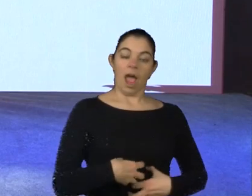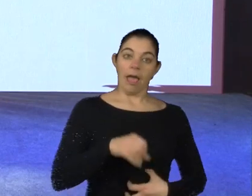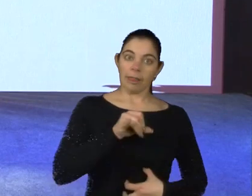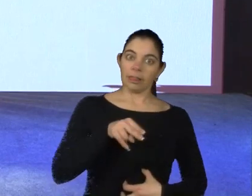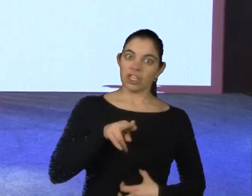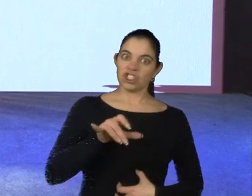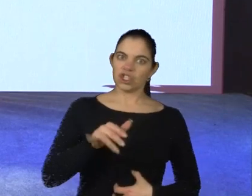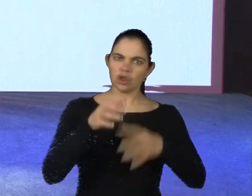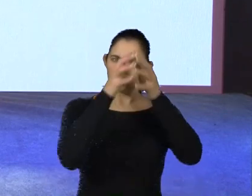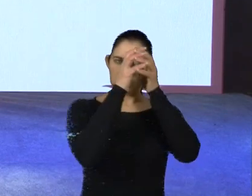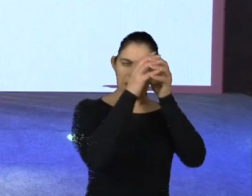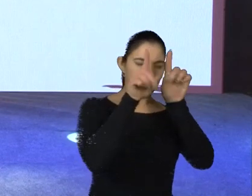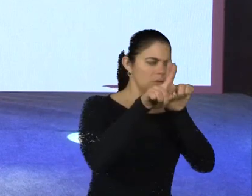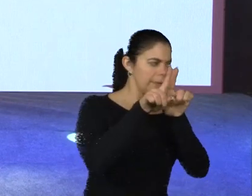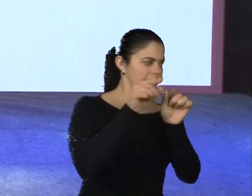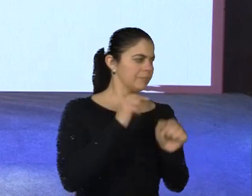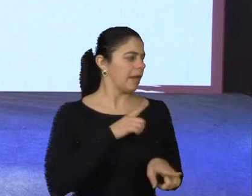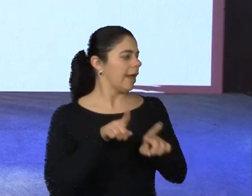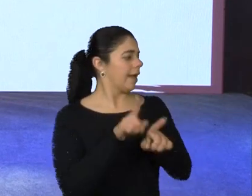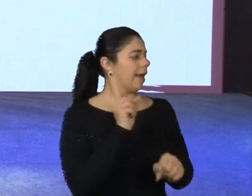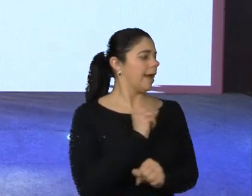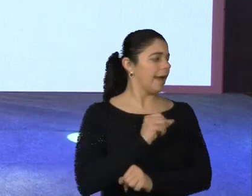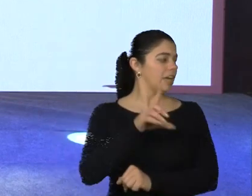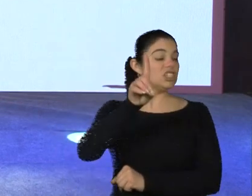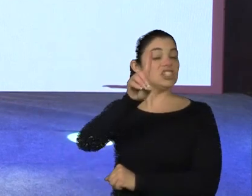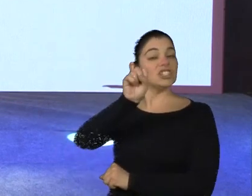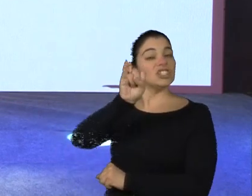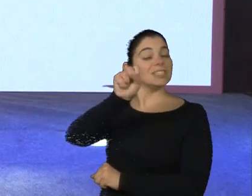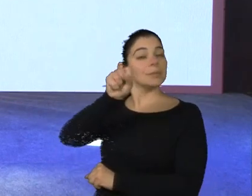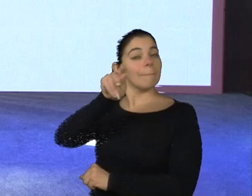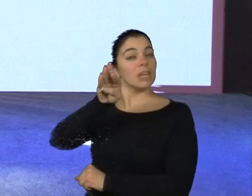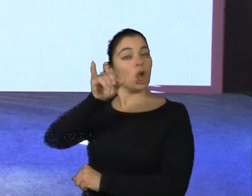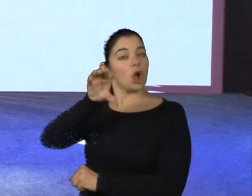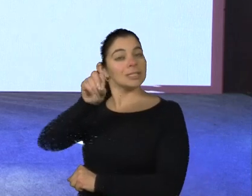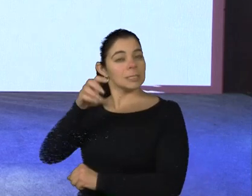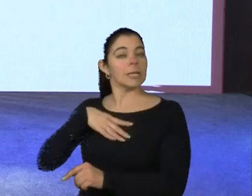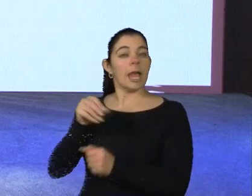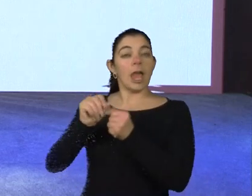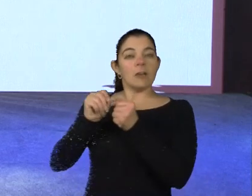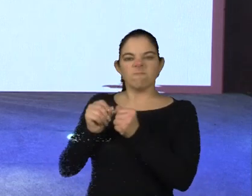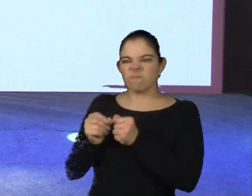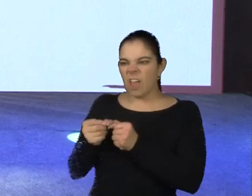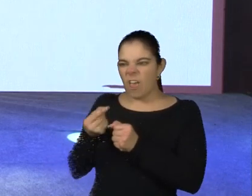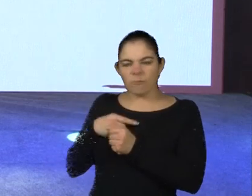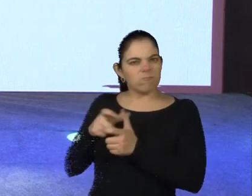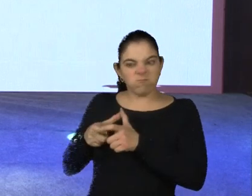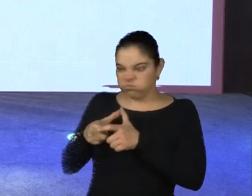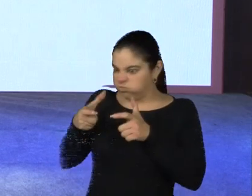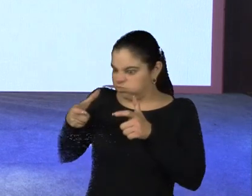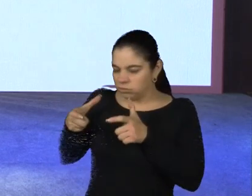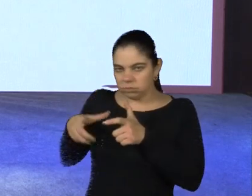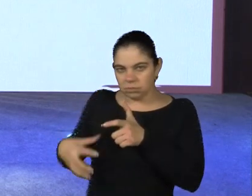a inflamação intestinal. E aqui, o intestino saudável. Então, olha só. Quando a gente tem um